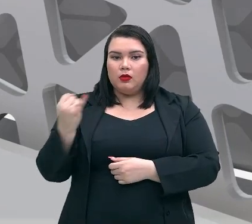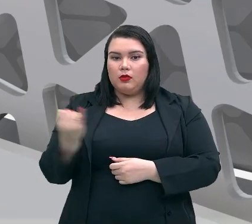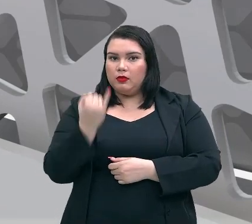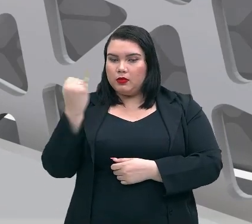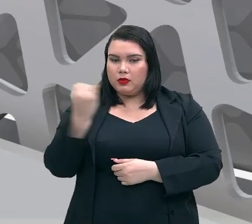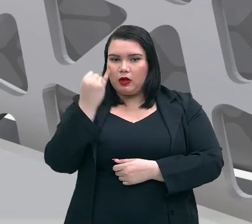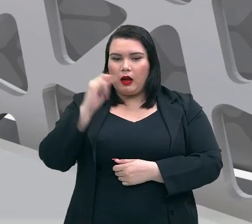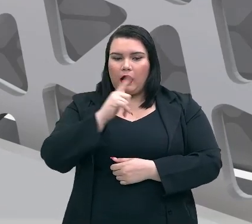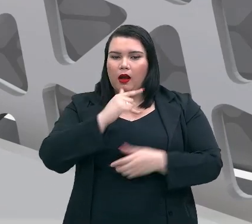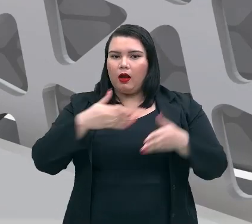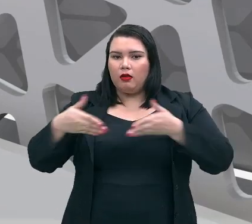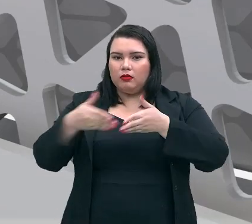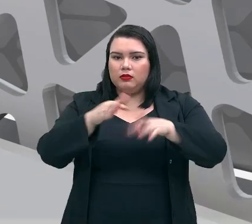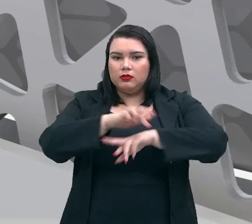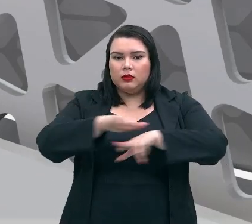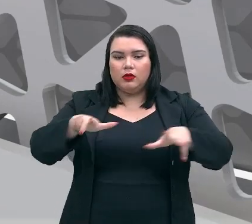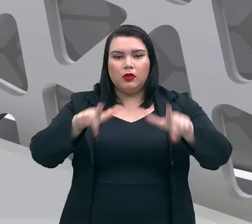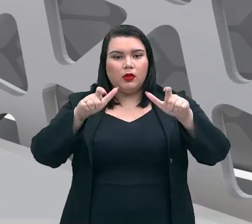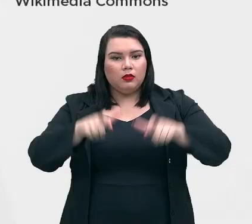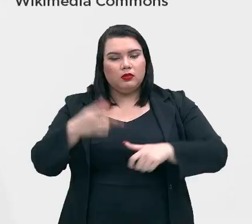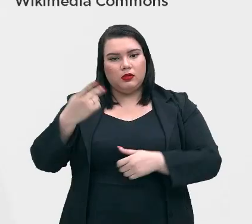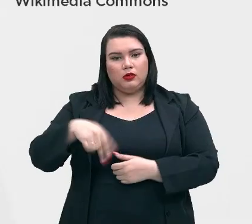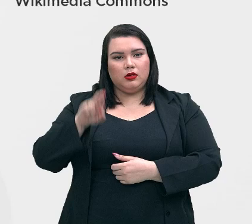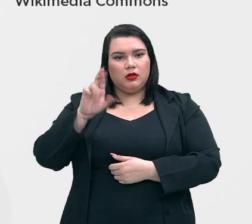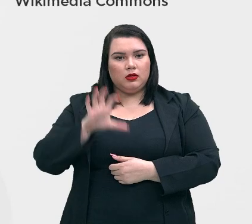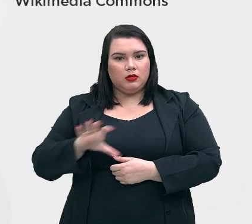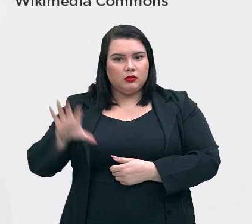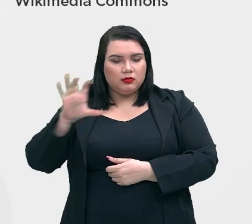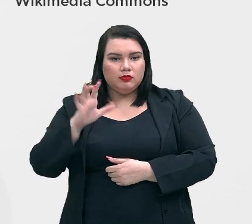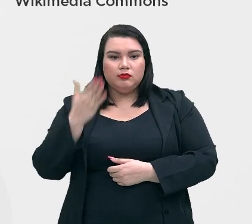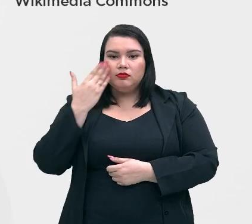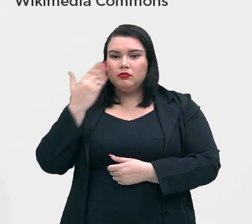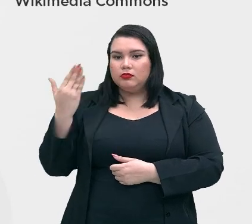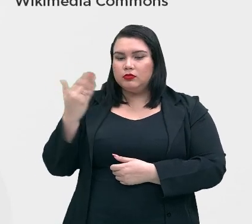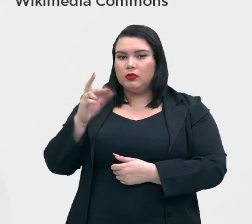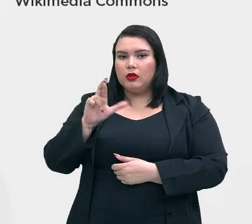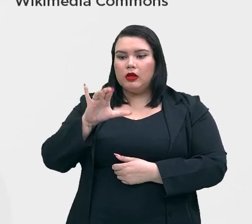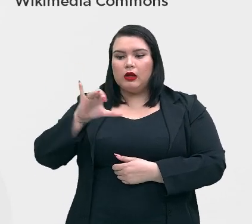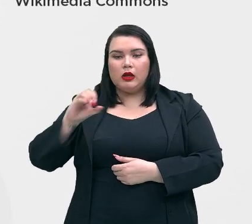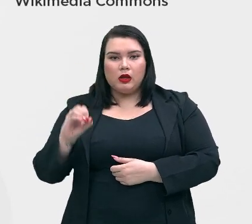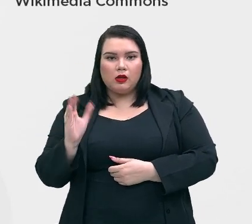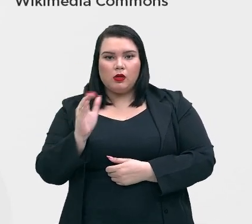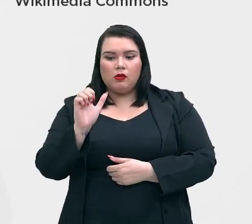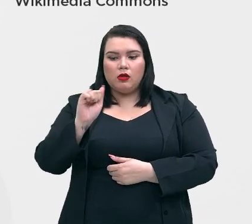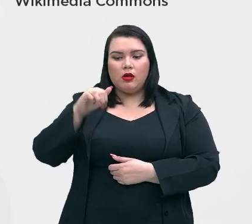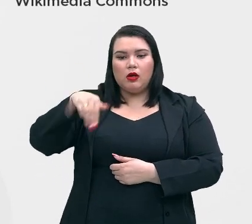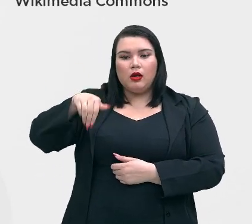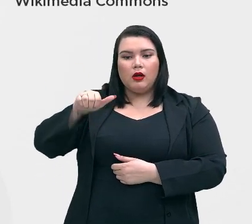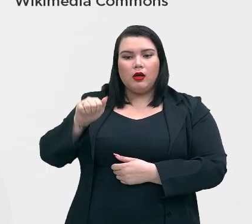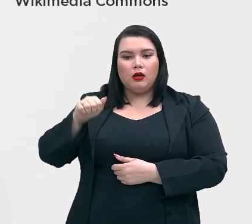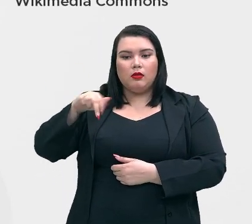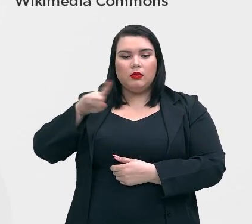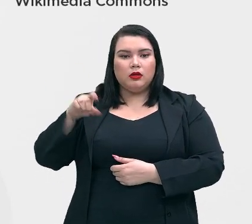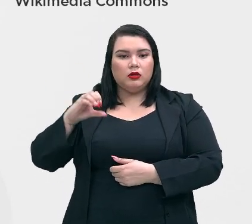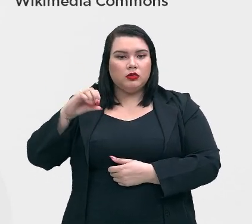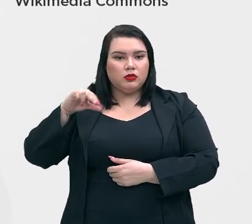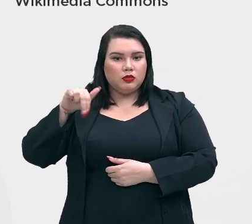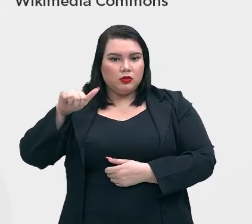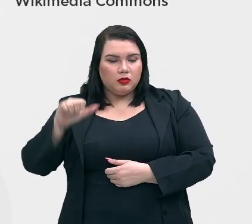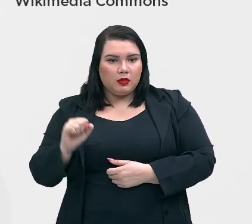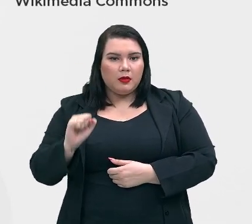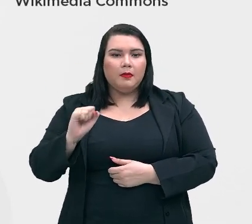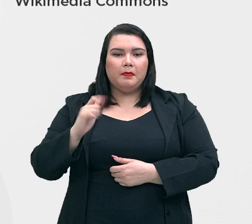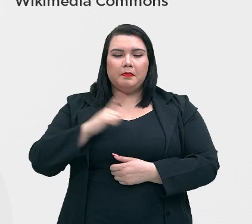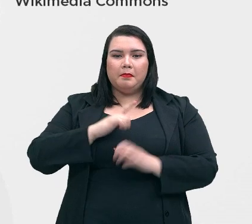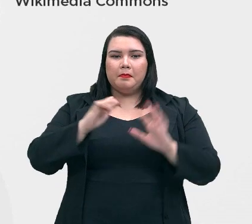importante bacia hidrográfica vai estar aqui na nossa região, que é a bacia do Rio Amazonas, gente, que vai ocupar uma